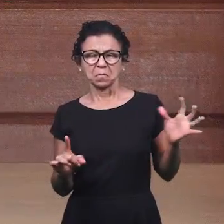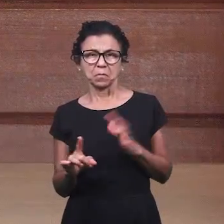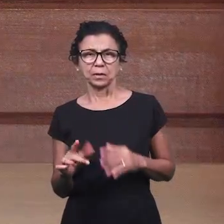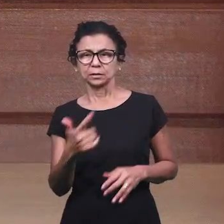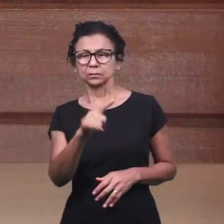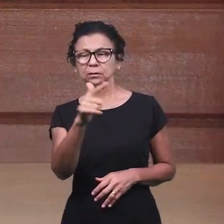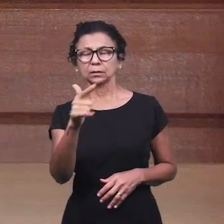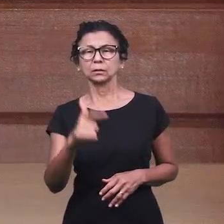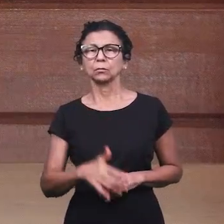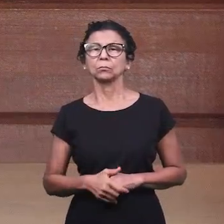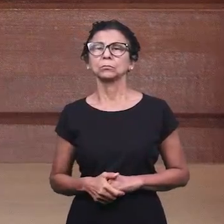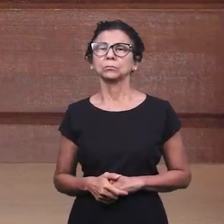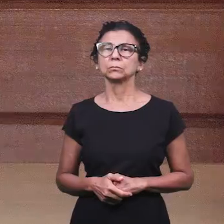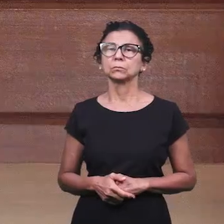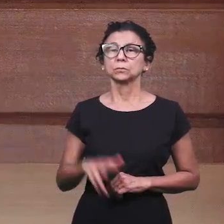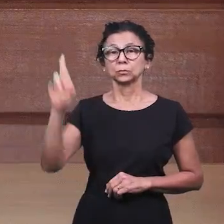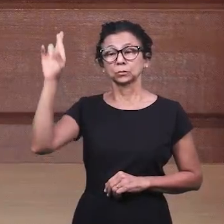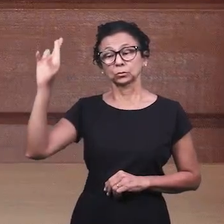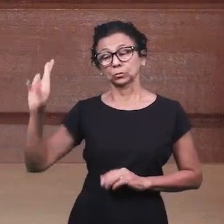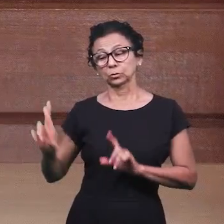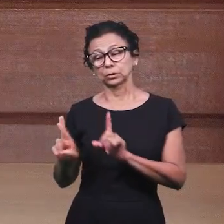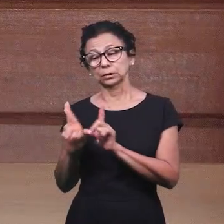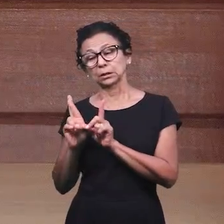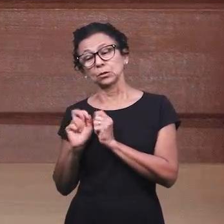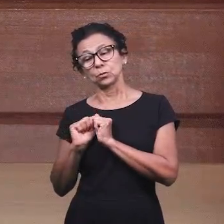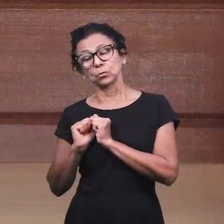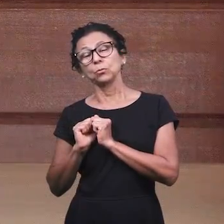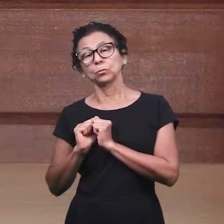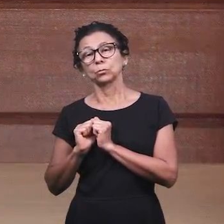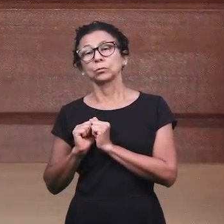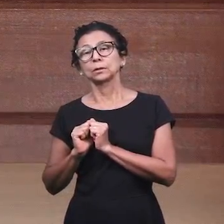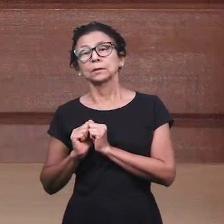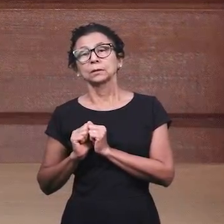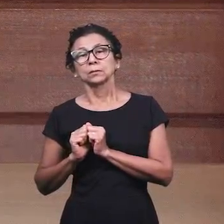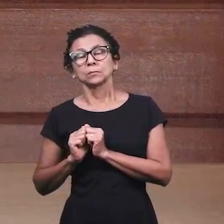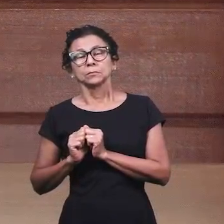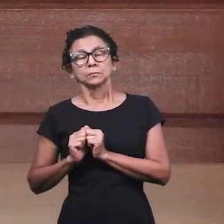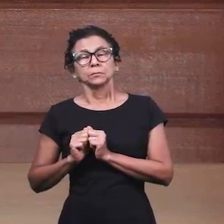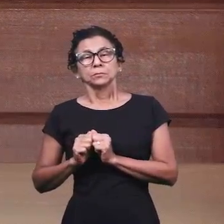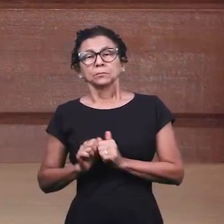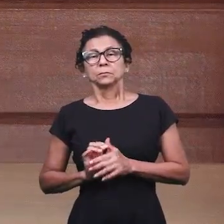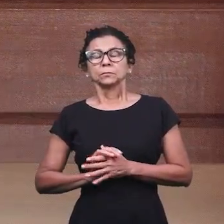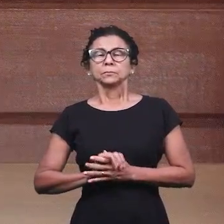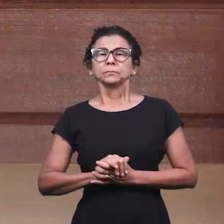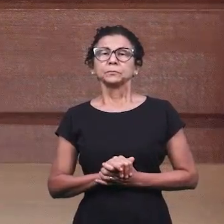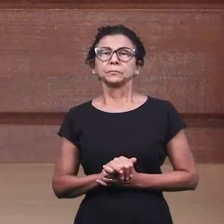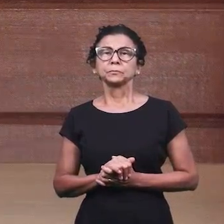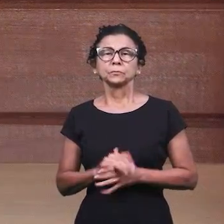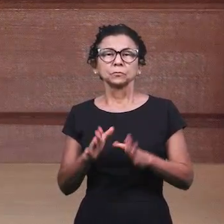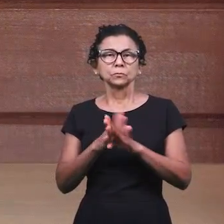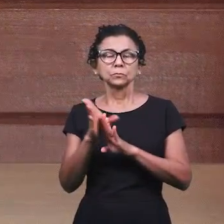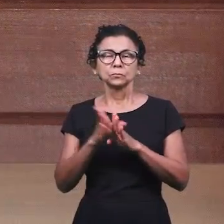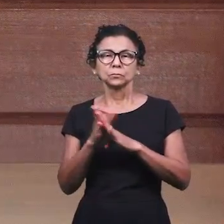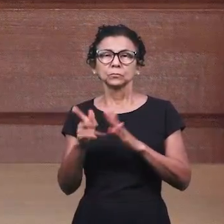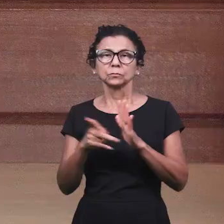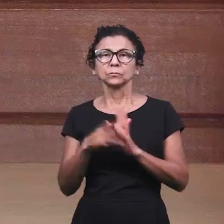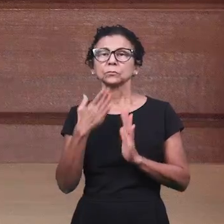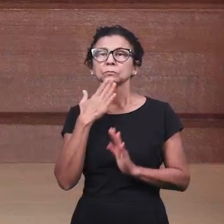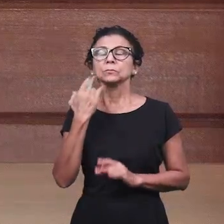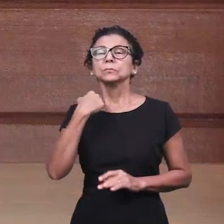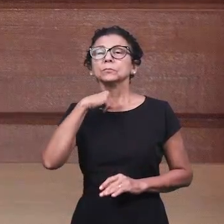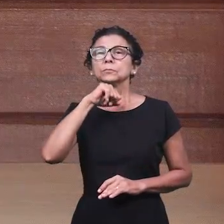grande. Traidores, porque o tempo é de traição, obstinados, ou seja, são resistentes, orgulhosos, mais